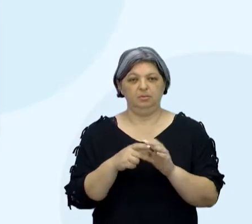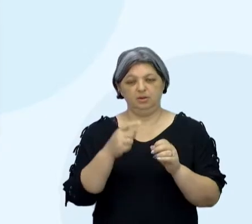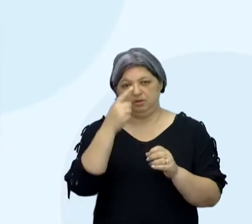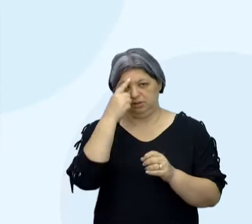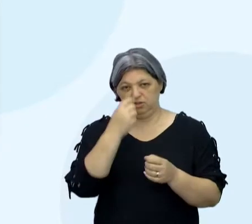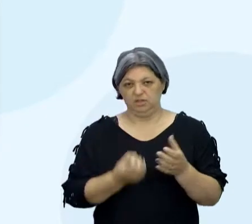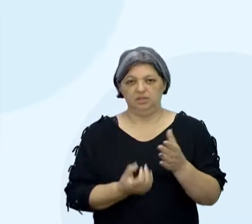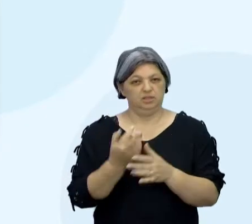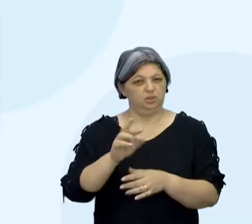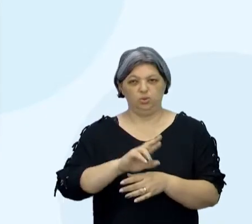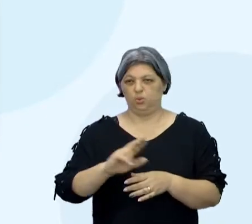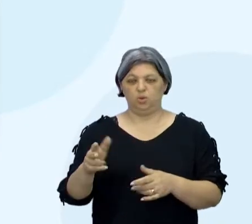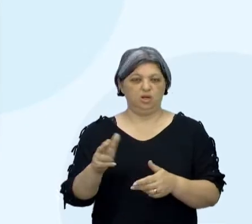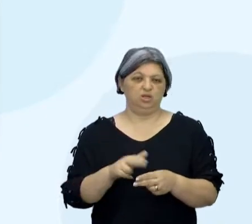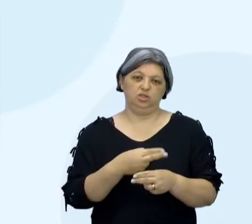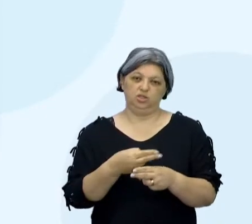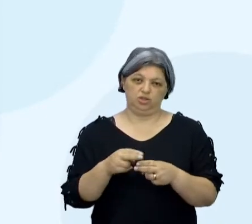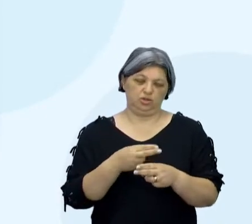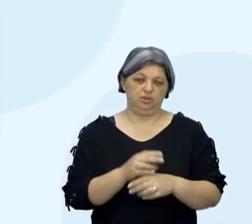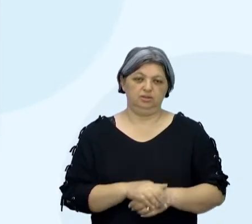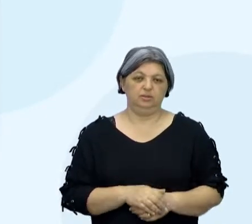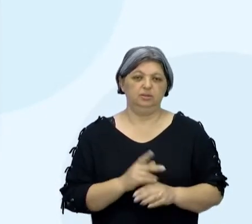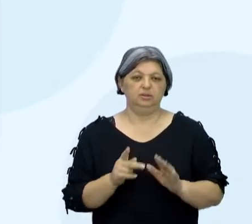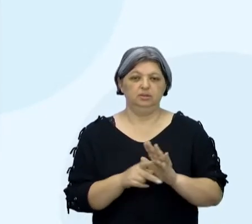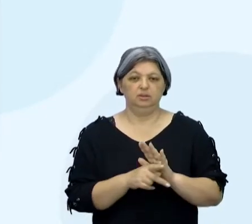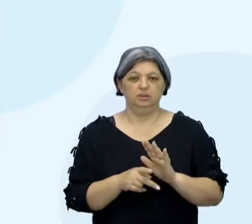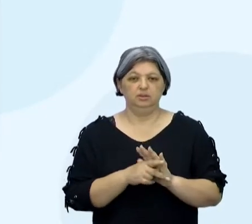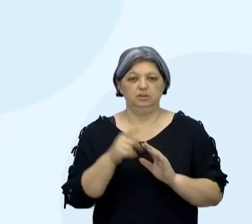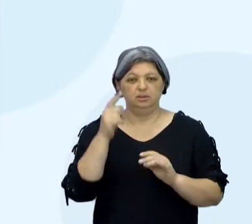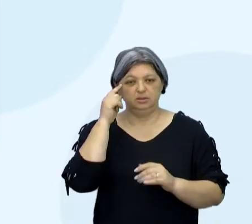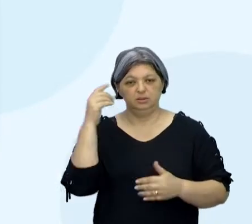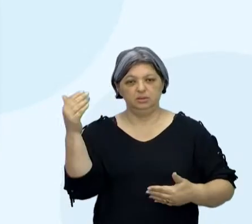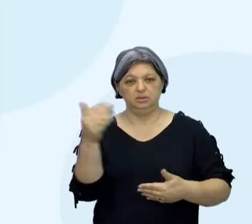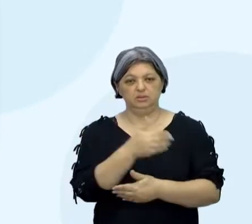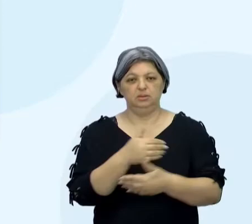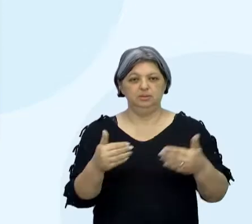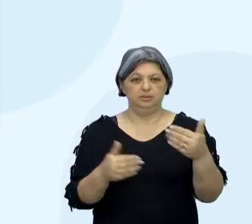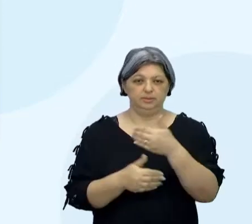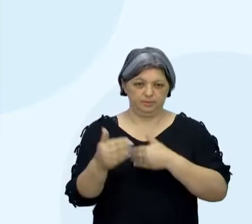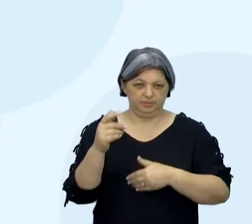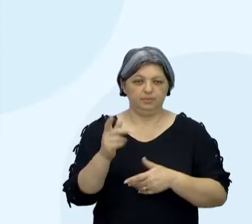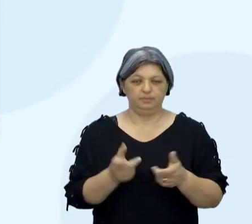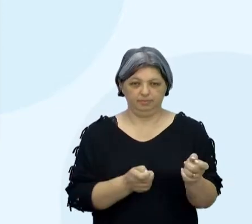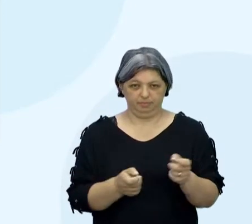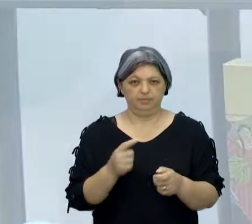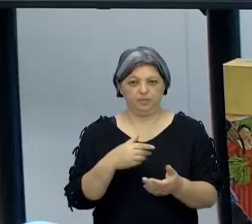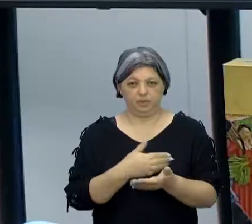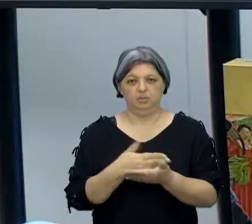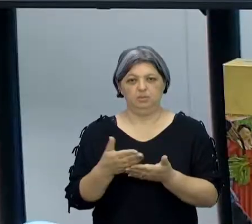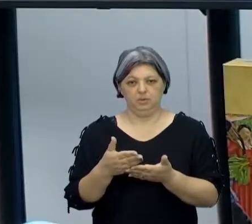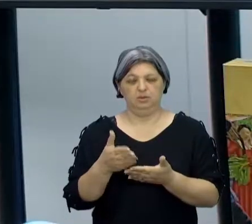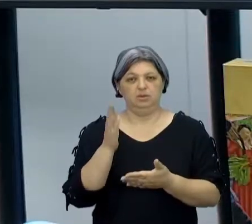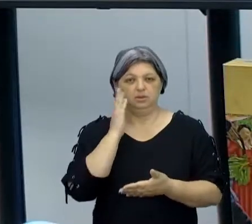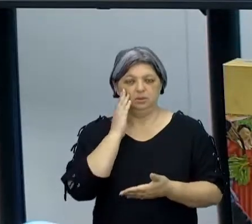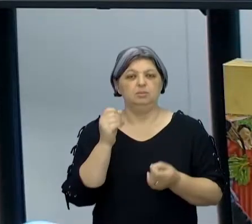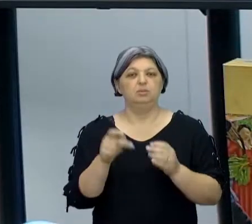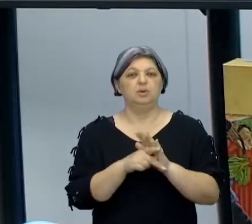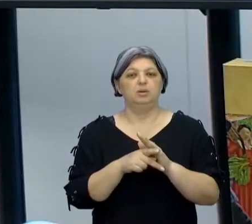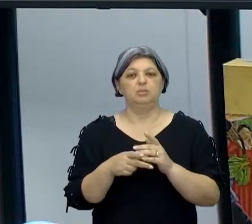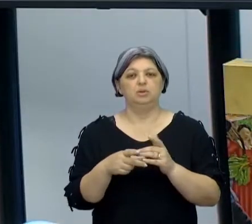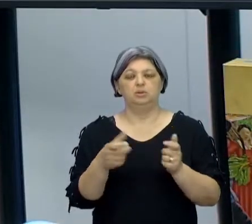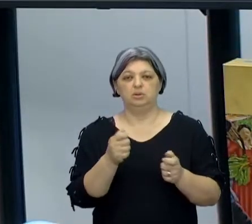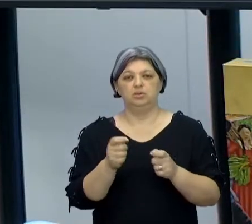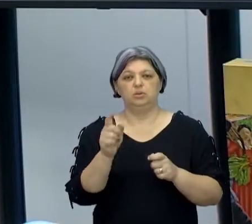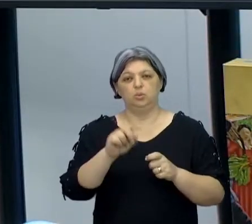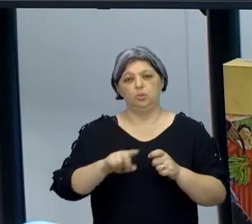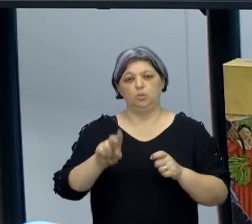E o tutorial envolvendo um jogo no PowerPoint. É um bom primeiro passo para você se aventurar em jogos digitais utilizando um